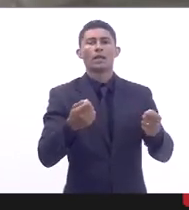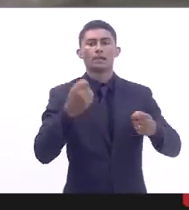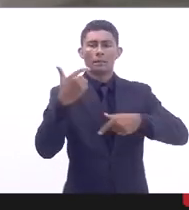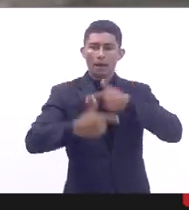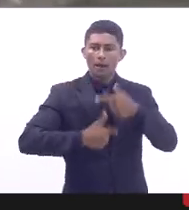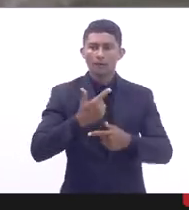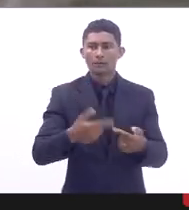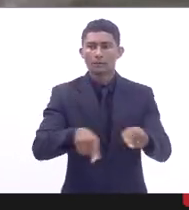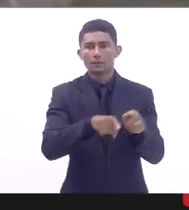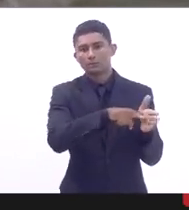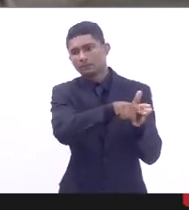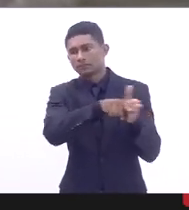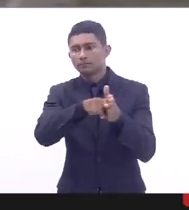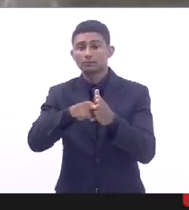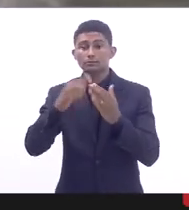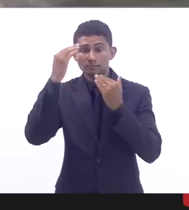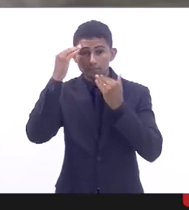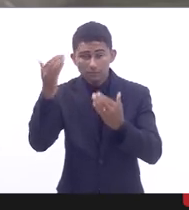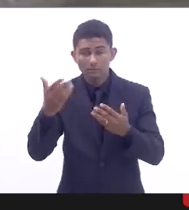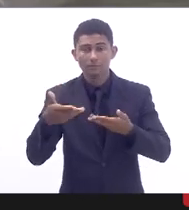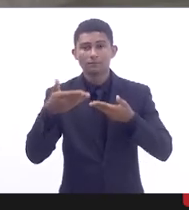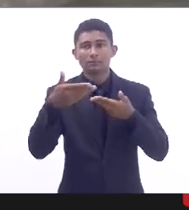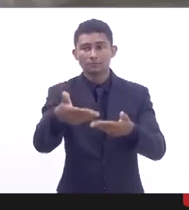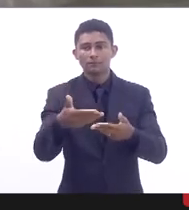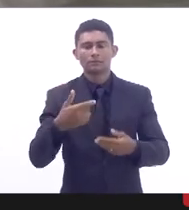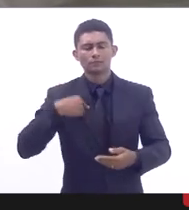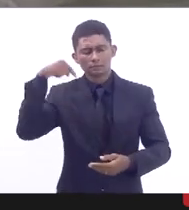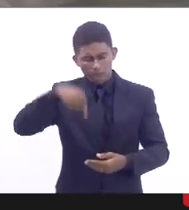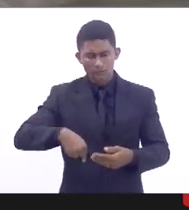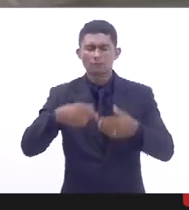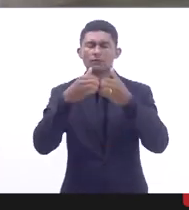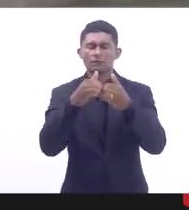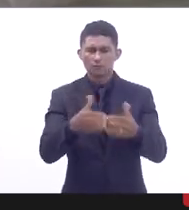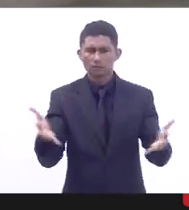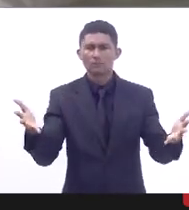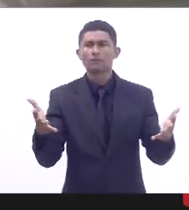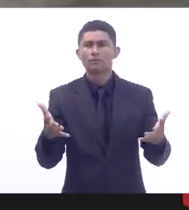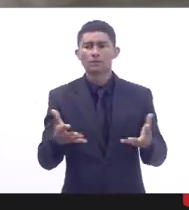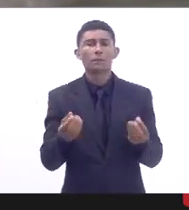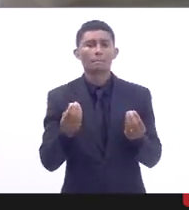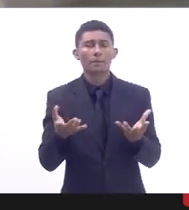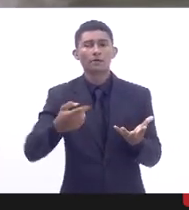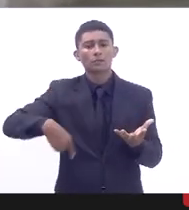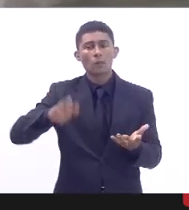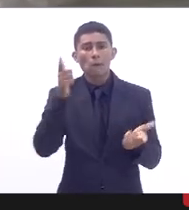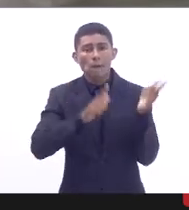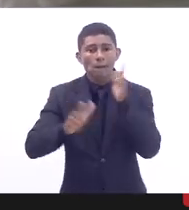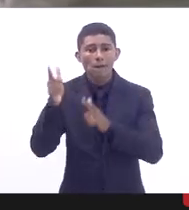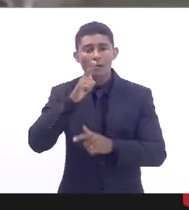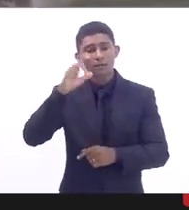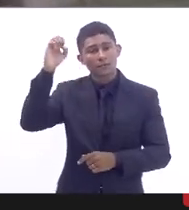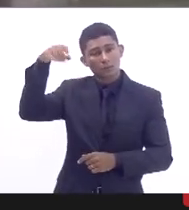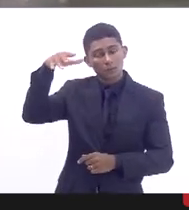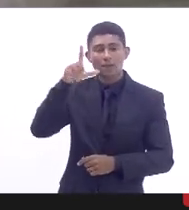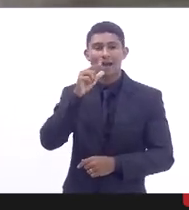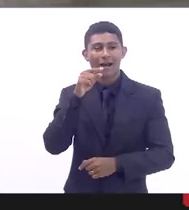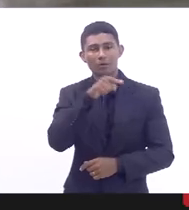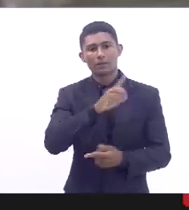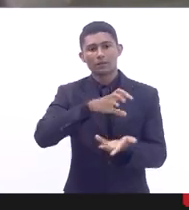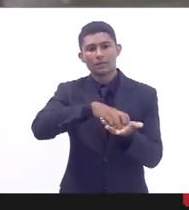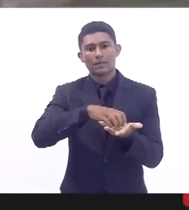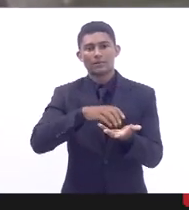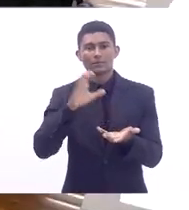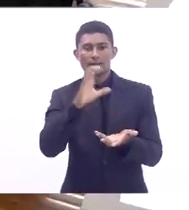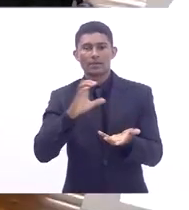de trabalho de pesquisa queria agradecer o espaço e colocar à disposição aqui para que a gente possa ter luz e água no centro de ciências